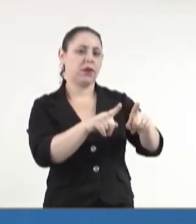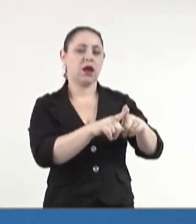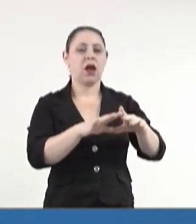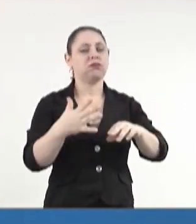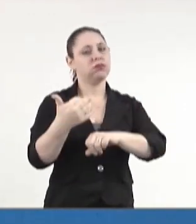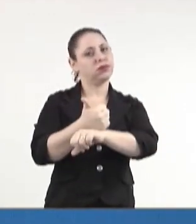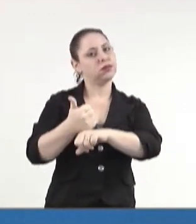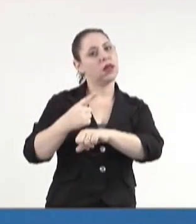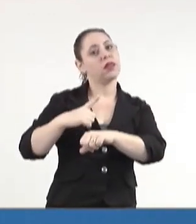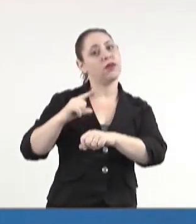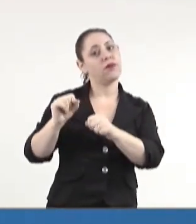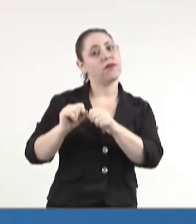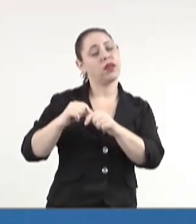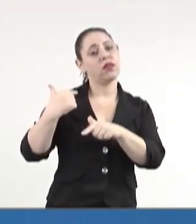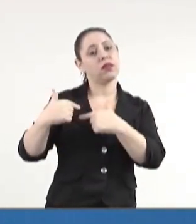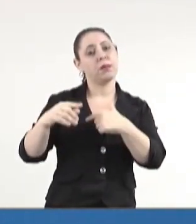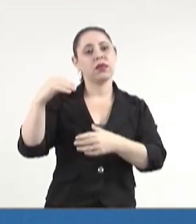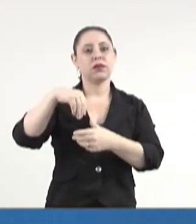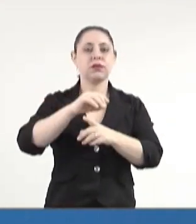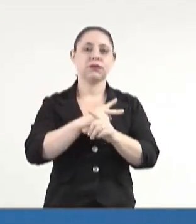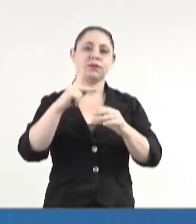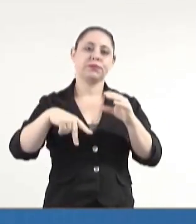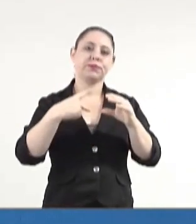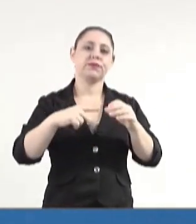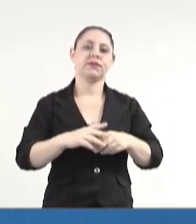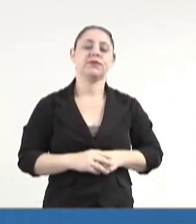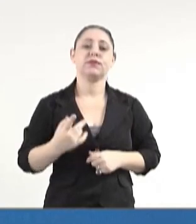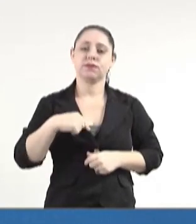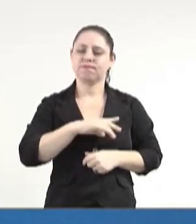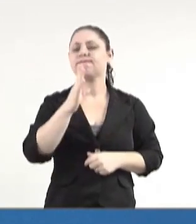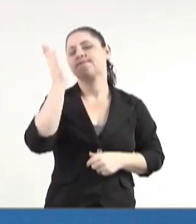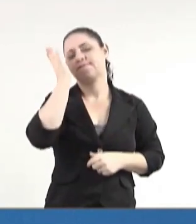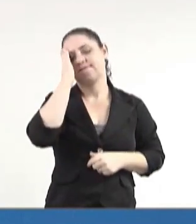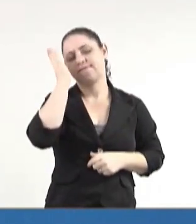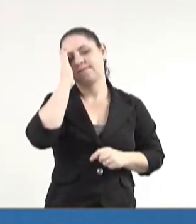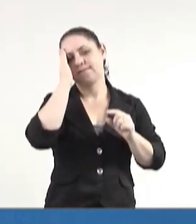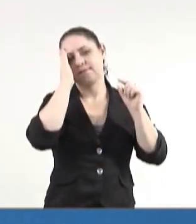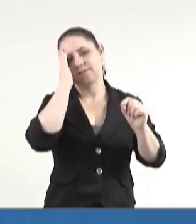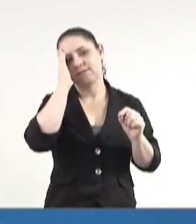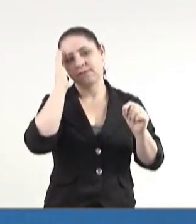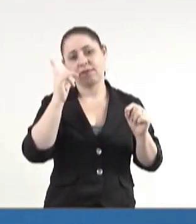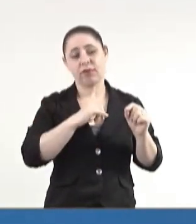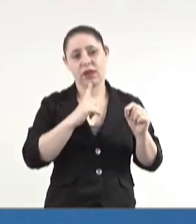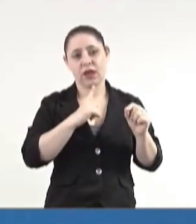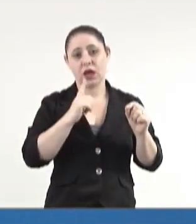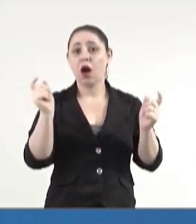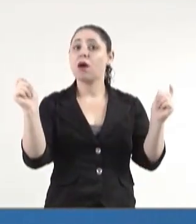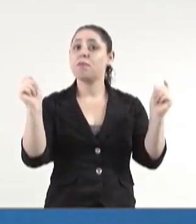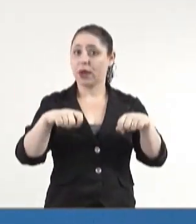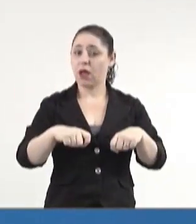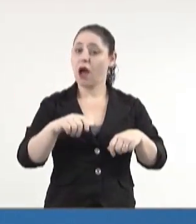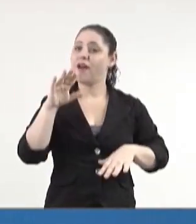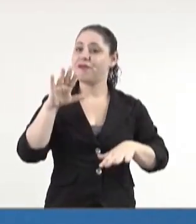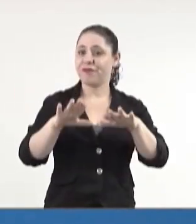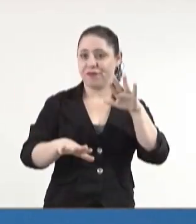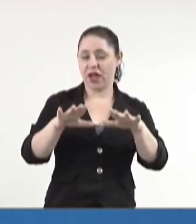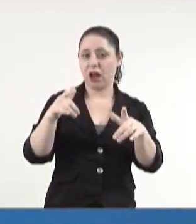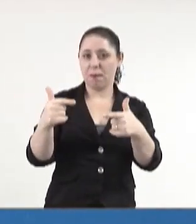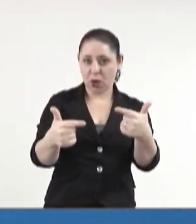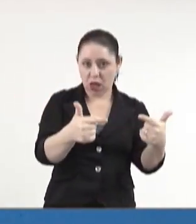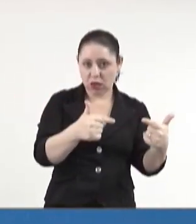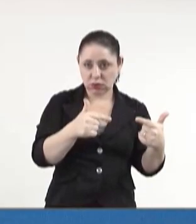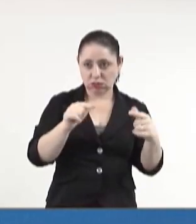da educação e das lutas sociais. E eu acredito que esses ataques não são somente pela sua orientação sexual, deputado